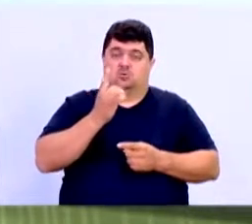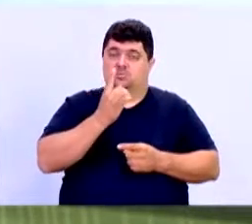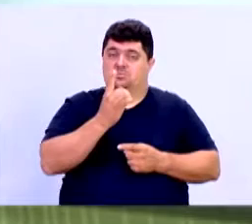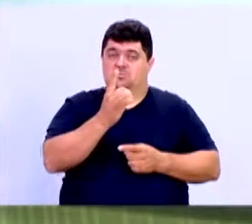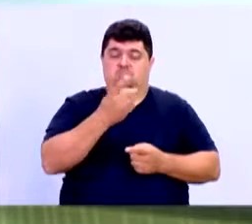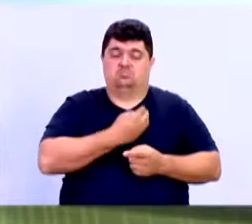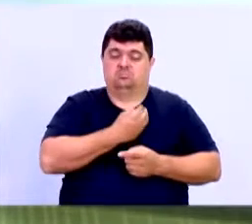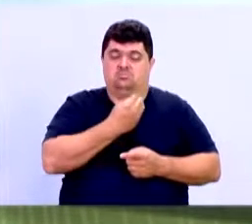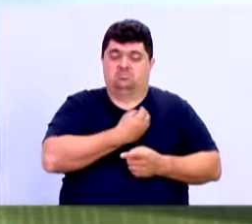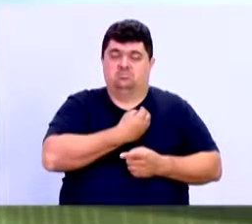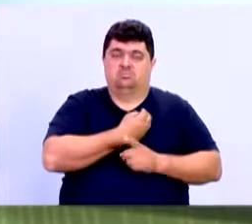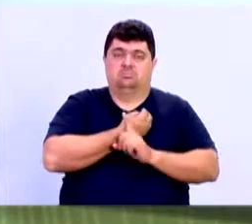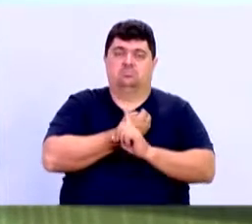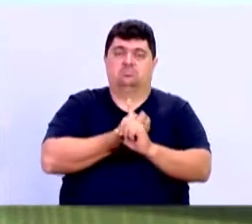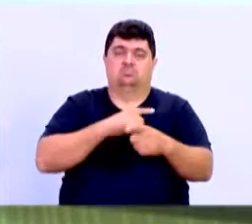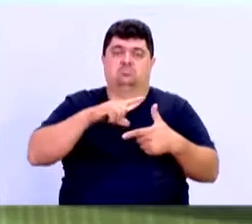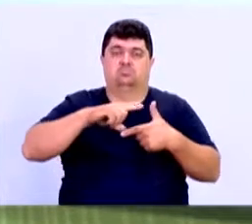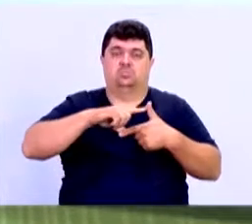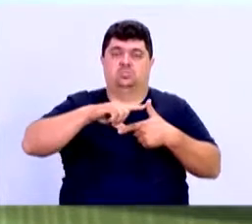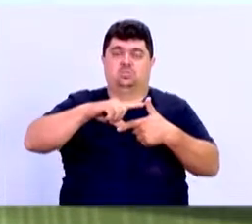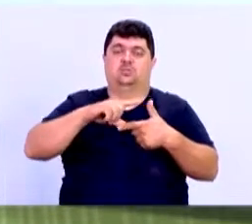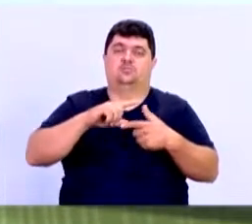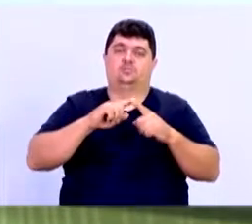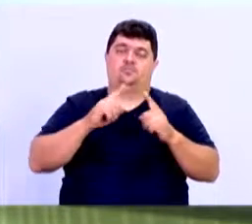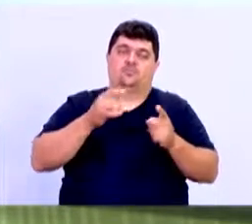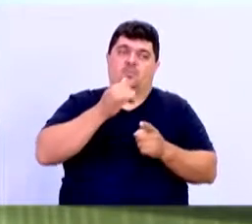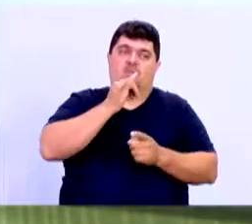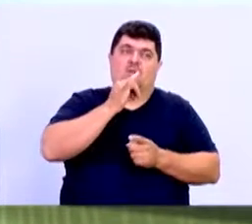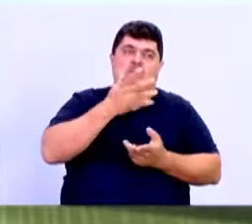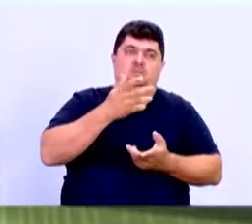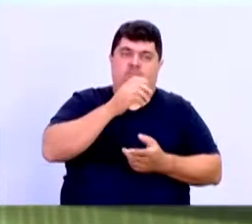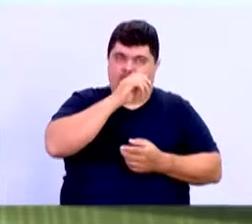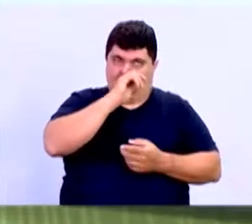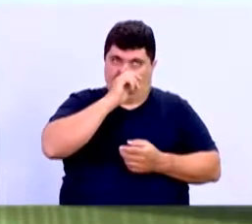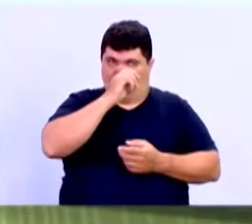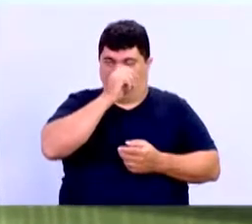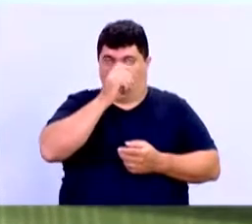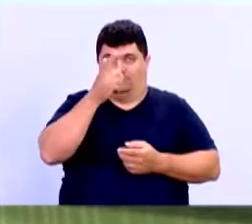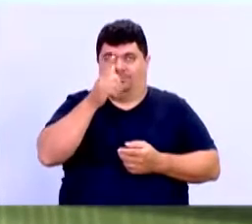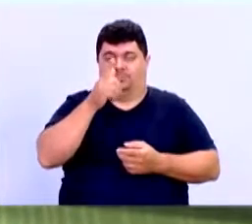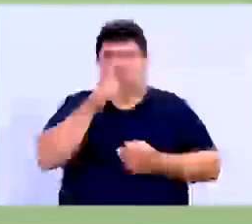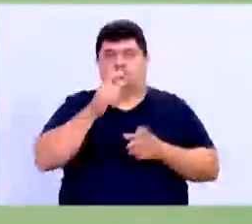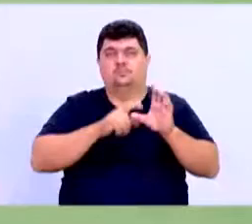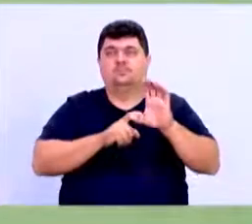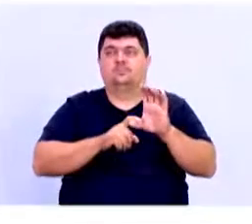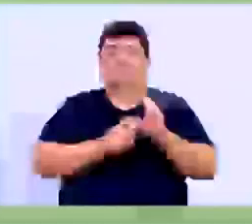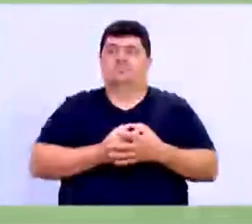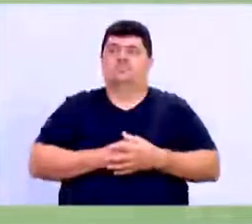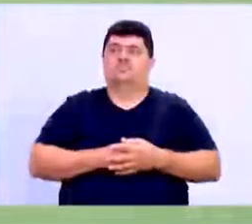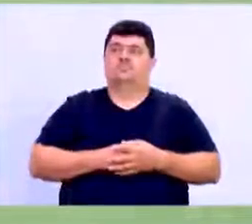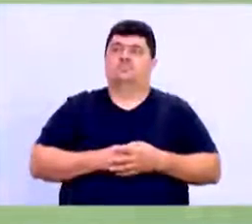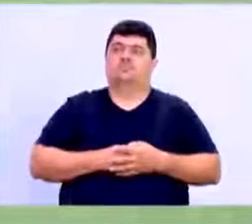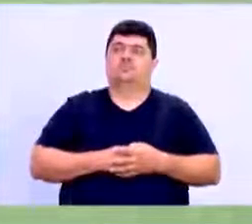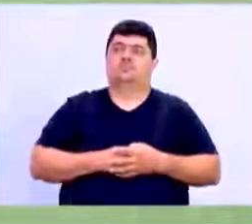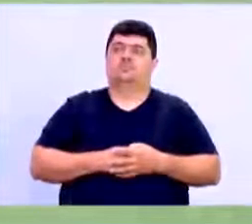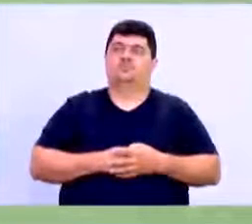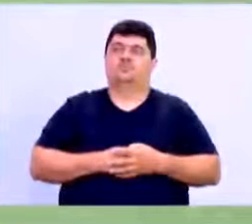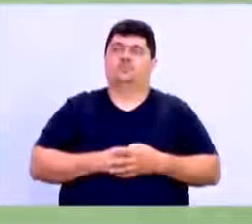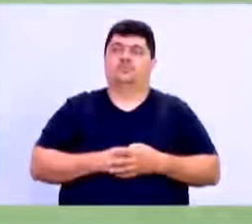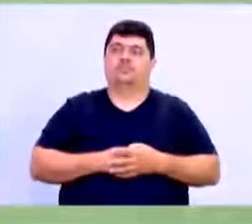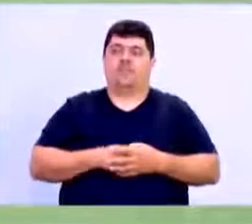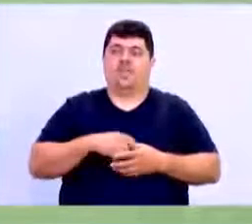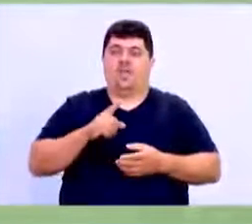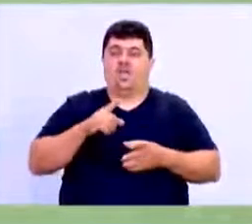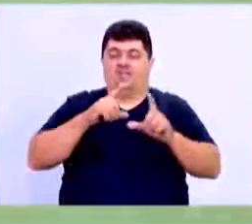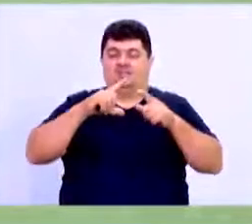por si só uma entidade, ela não tem ligação. Agora, em uma entidade que de fato depende, vamos ao exemplo. No caso, são as